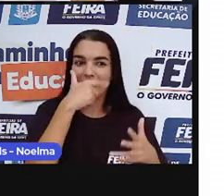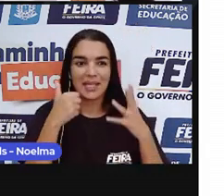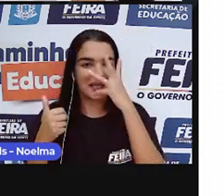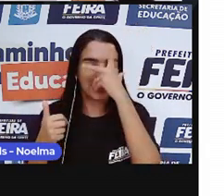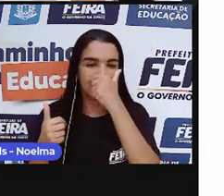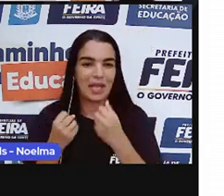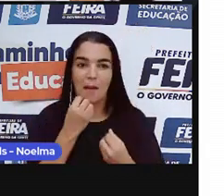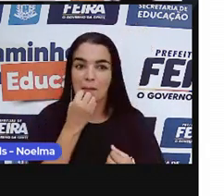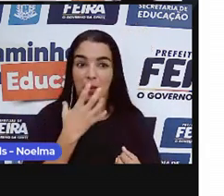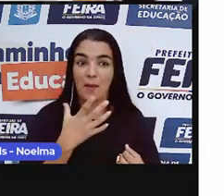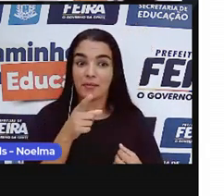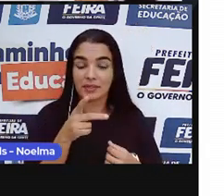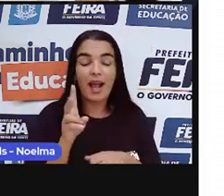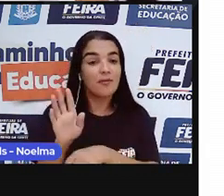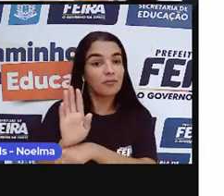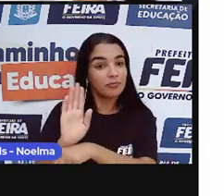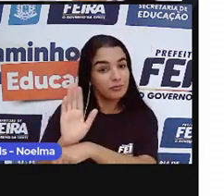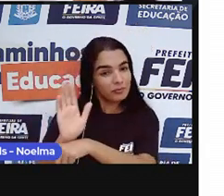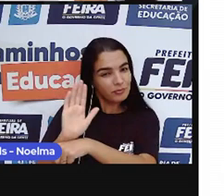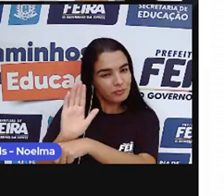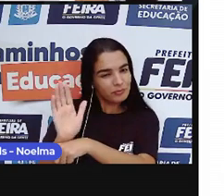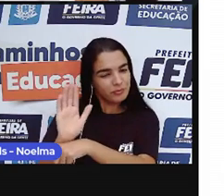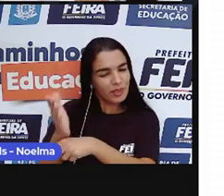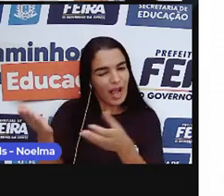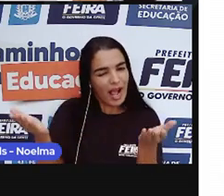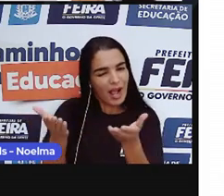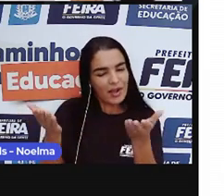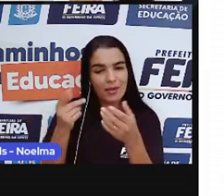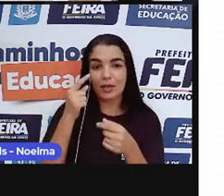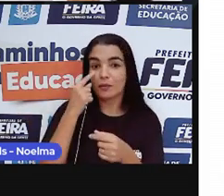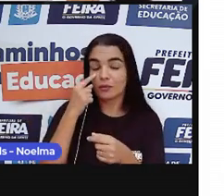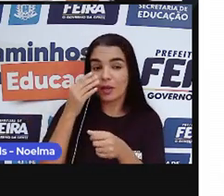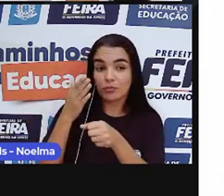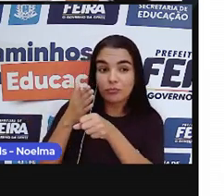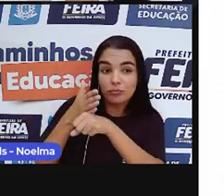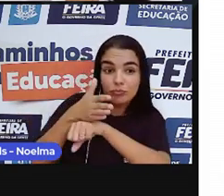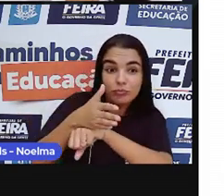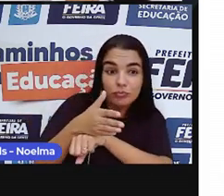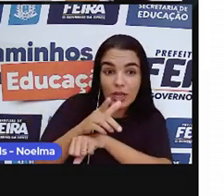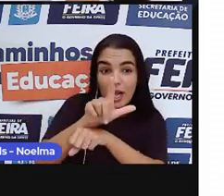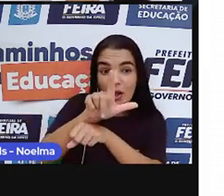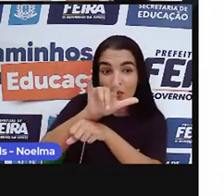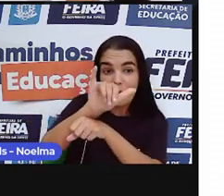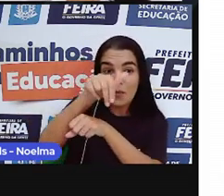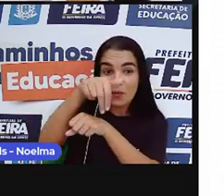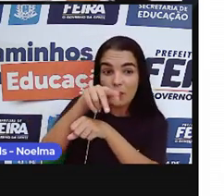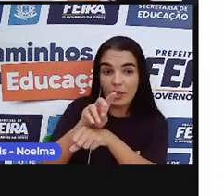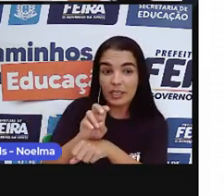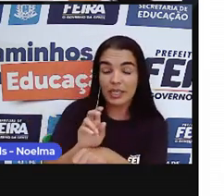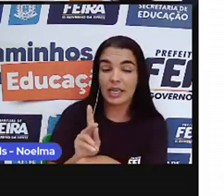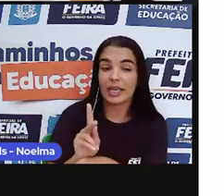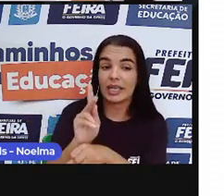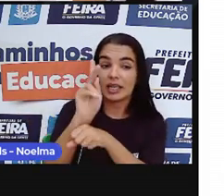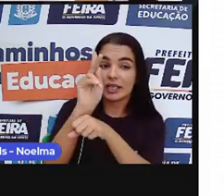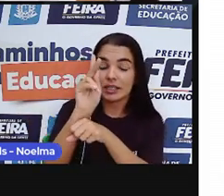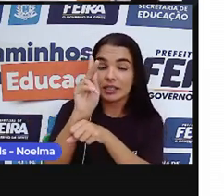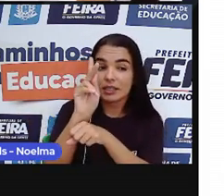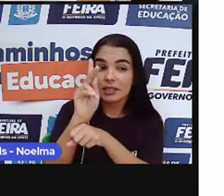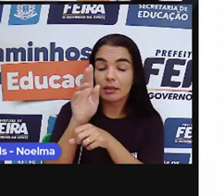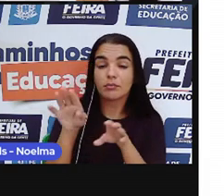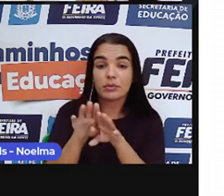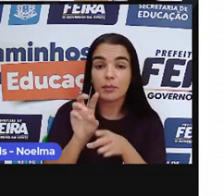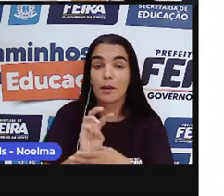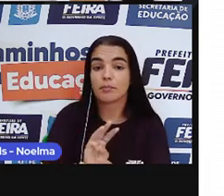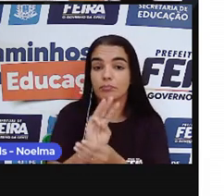E para isso, vocês vão acessar ao link que está aí no bloco de vocês, ou vocês